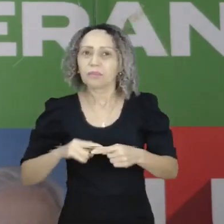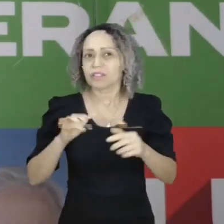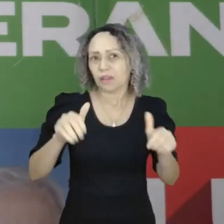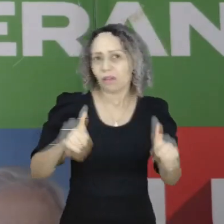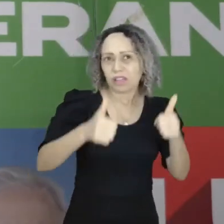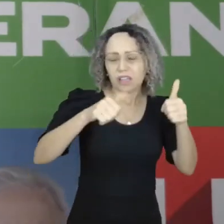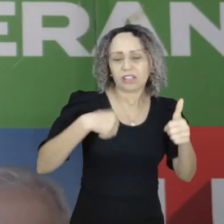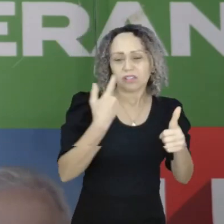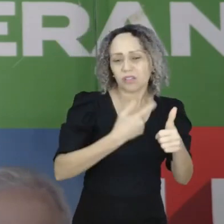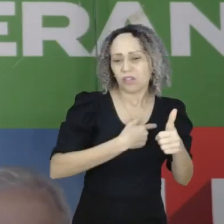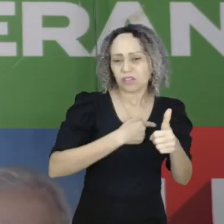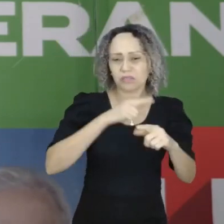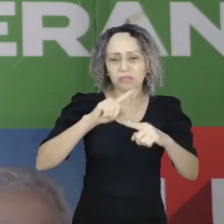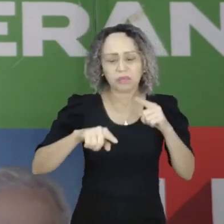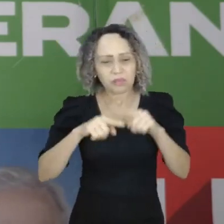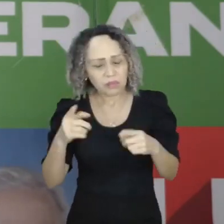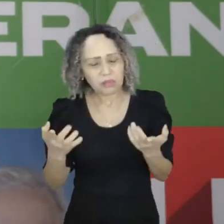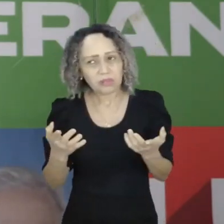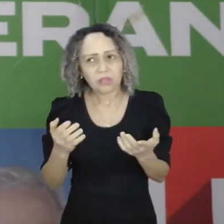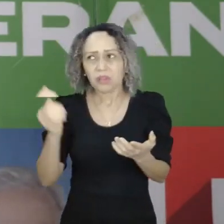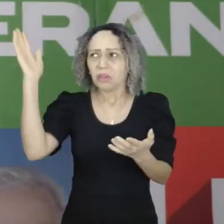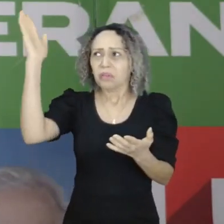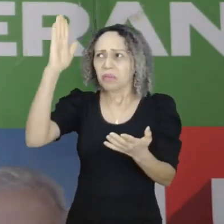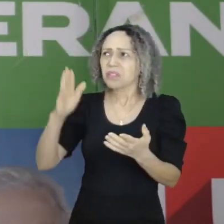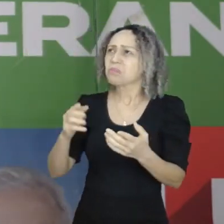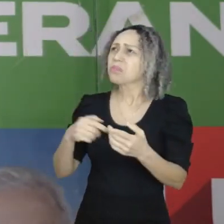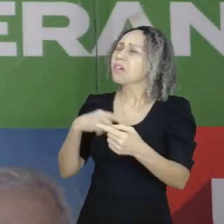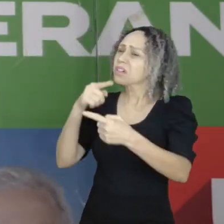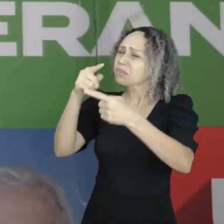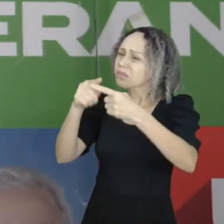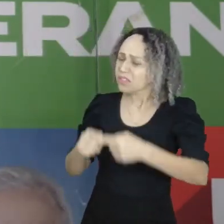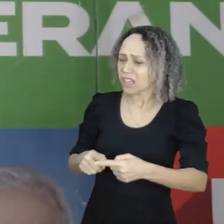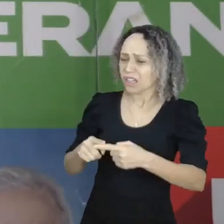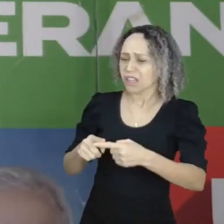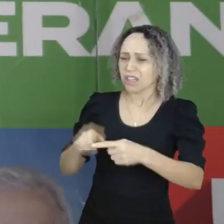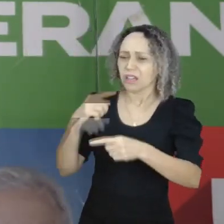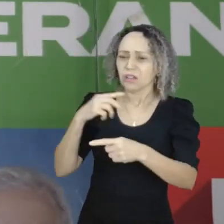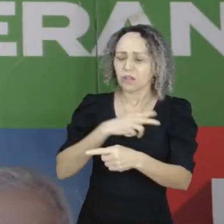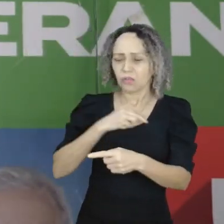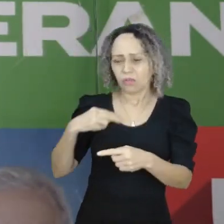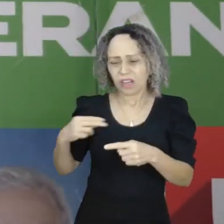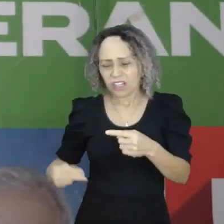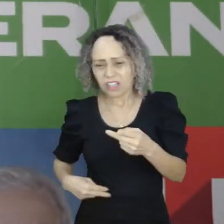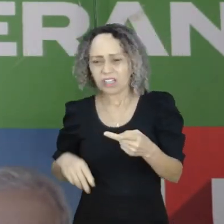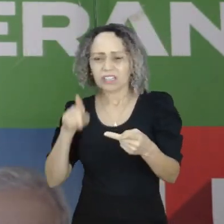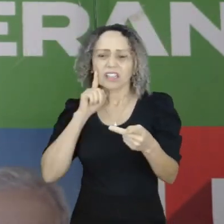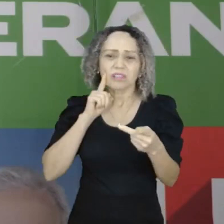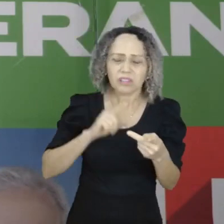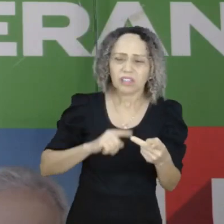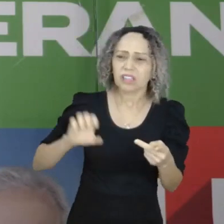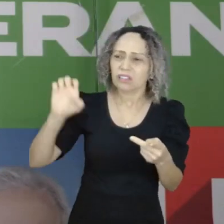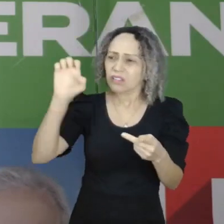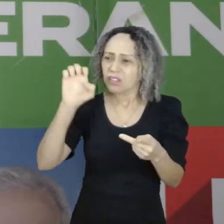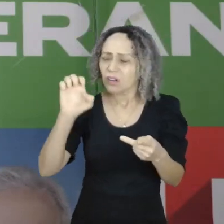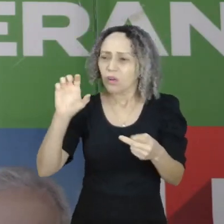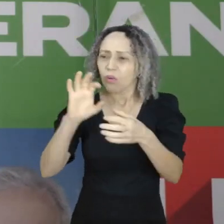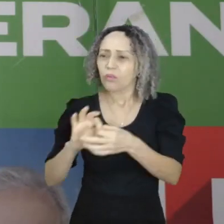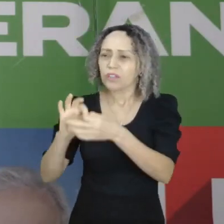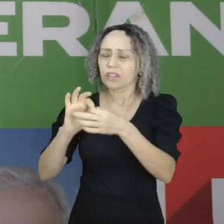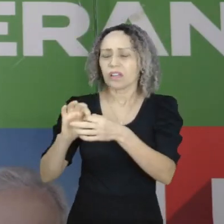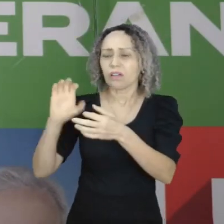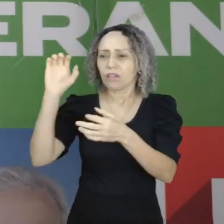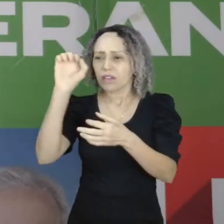Brasil pode fazer frente, disputar com a China, disputar com os Estados Unidos, disputar com a União Europeia. Para isso, nós temos que investir